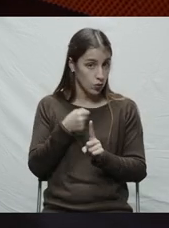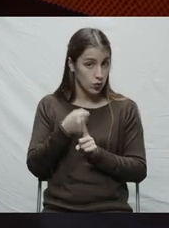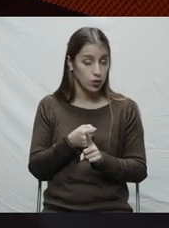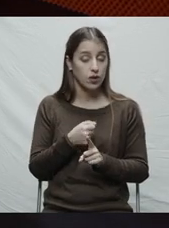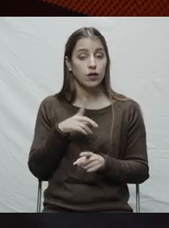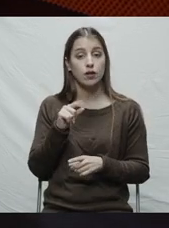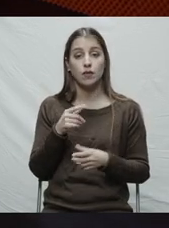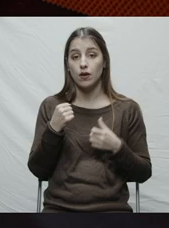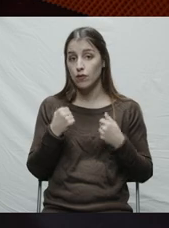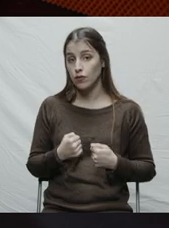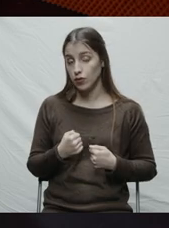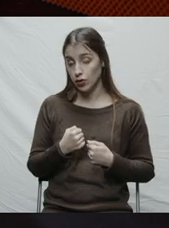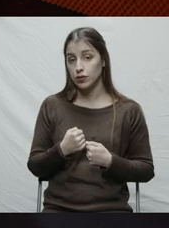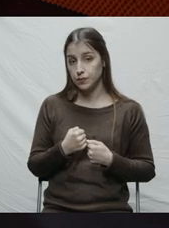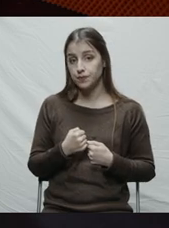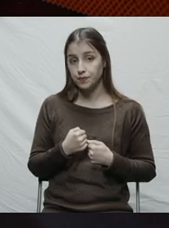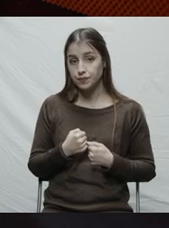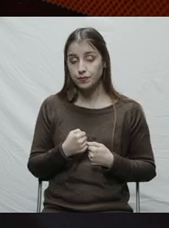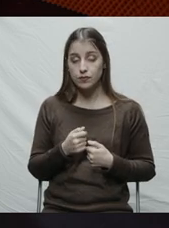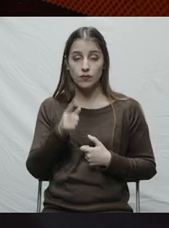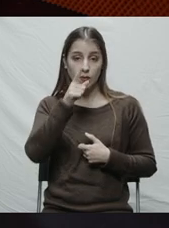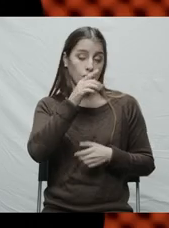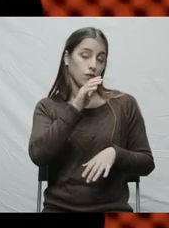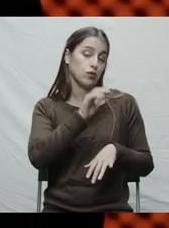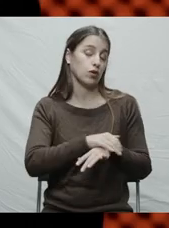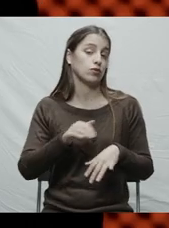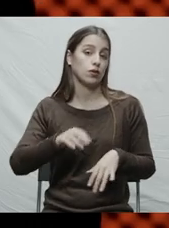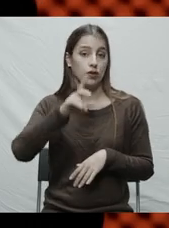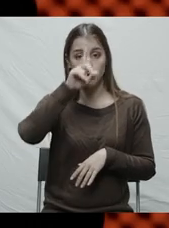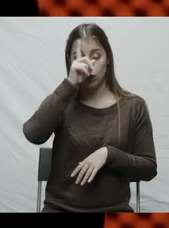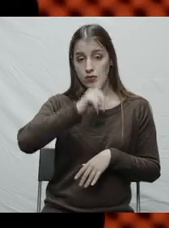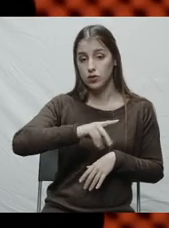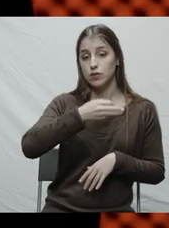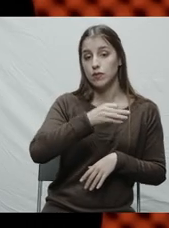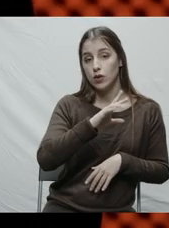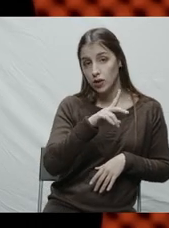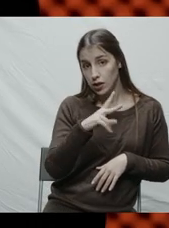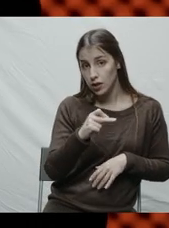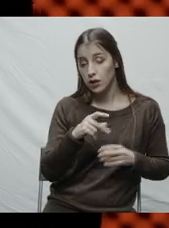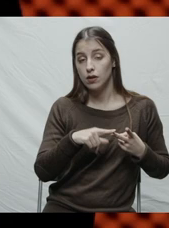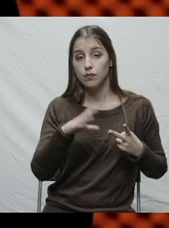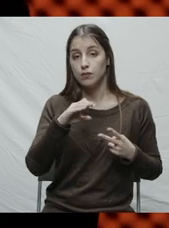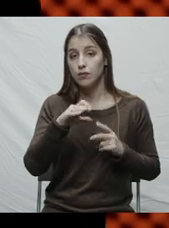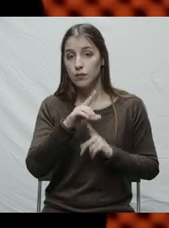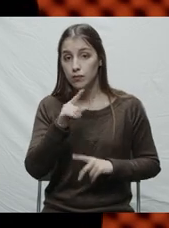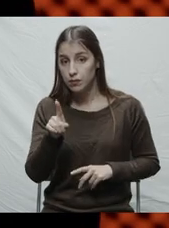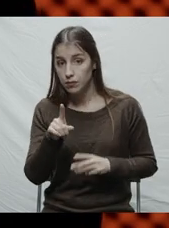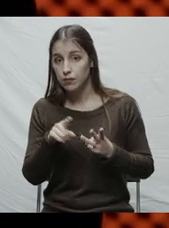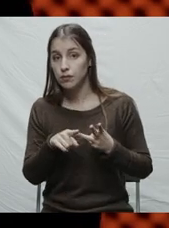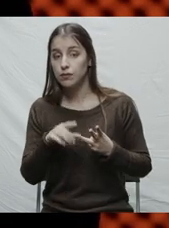também de um forte percurso, na altura influenciado pelas professoras que ele falou, desde a Paulina, a Conceição Nunes, o Rogério de